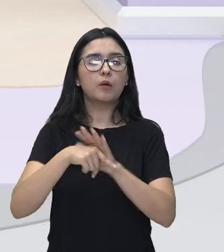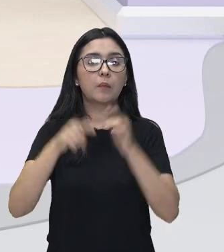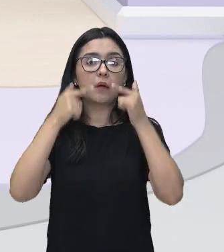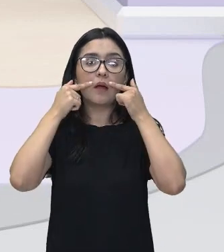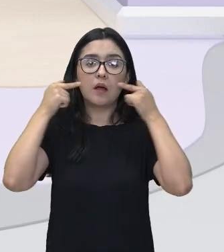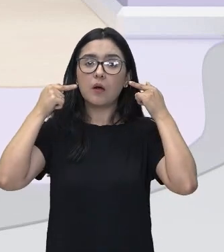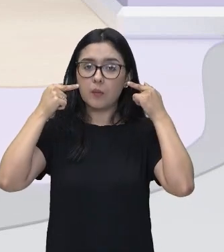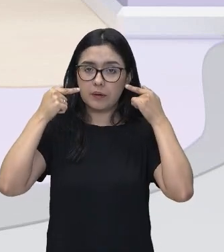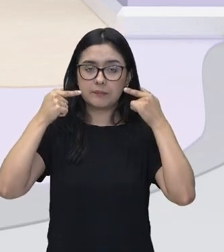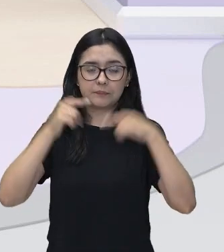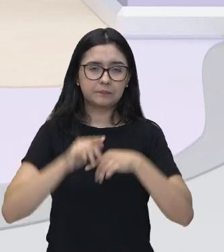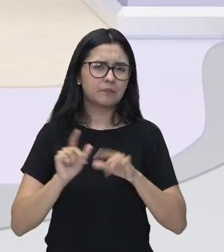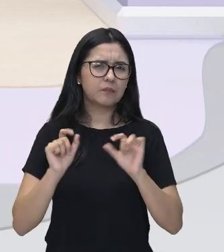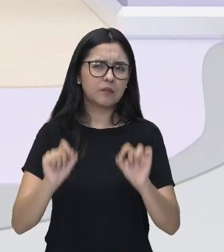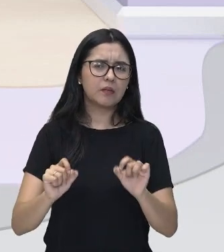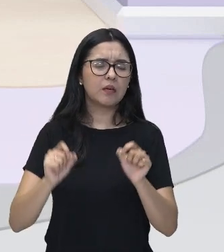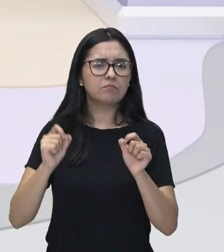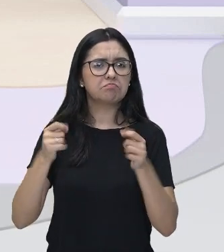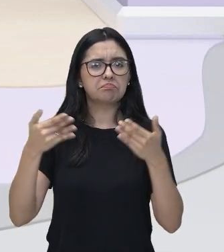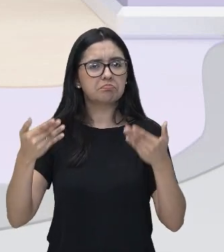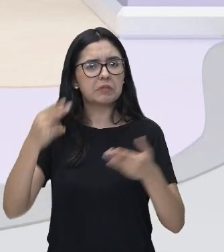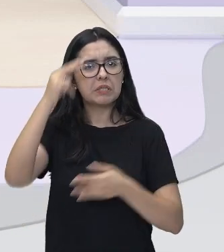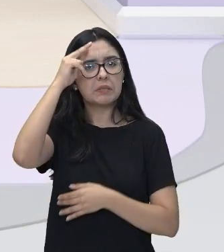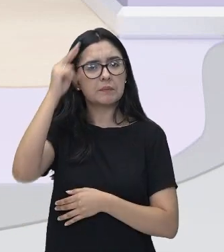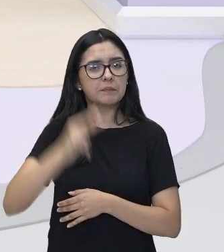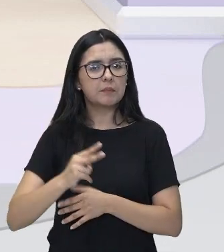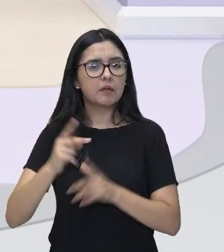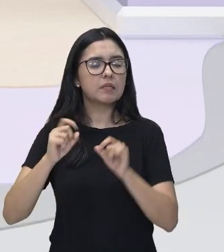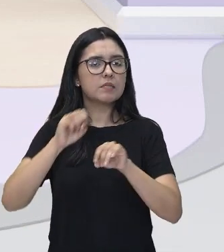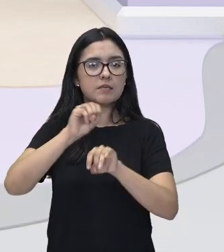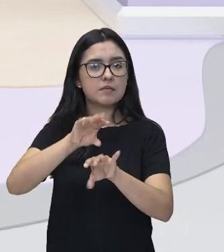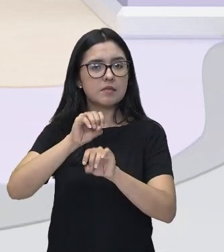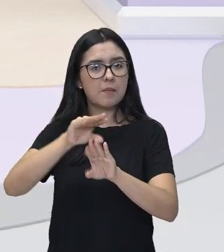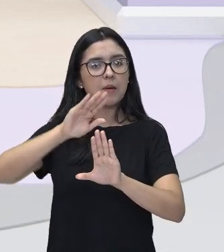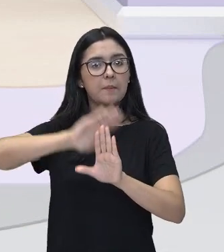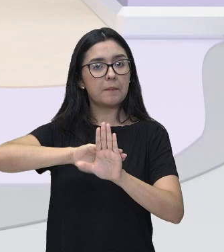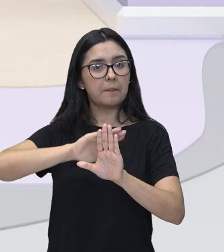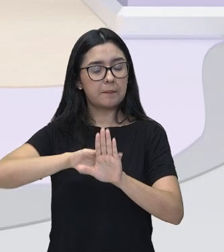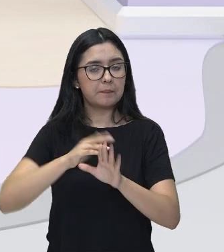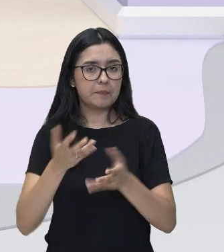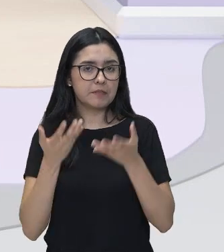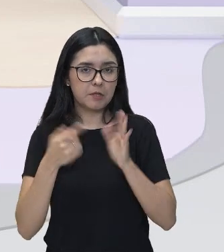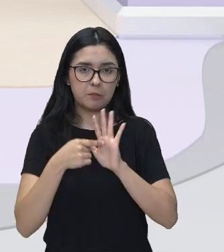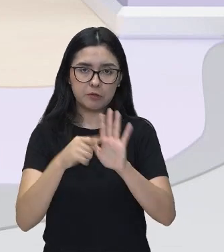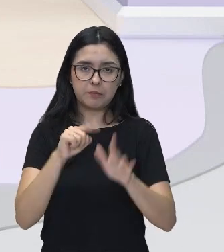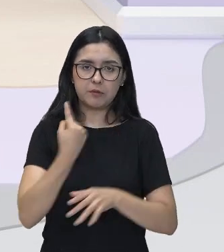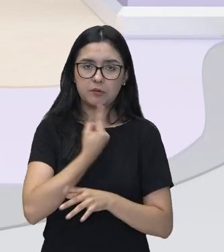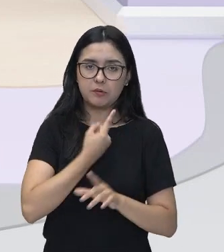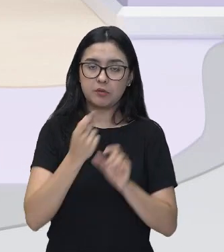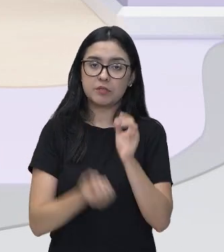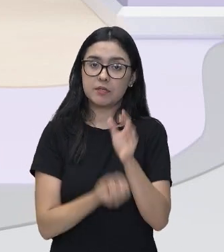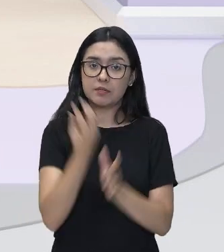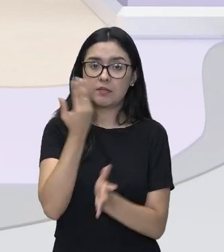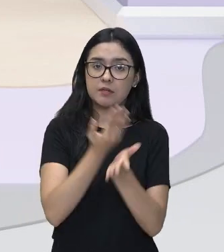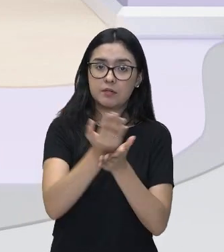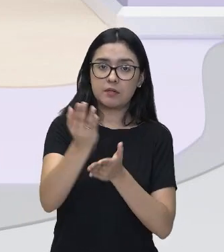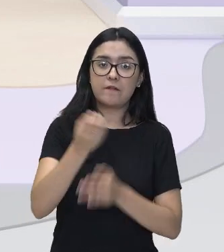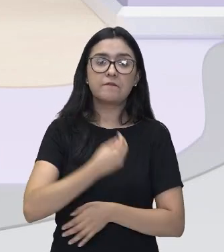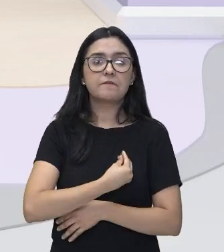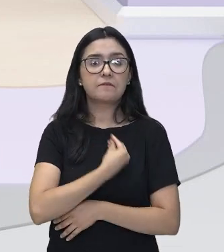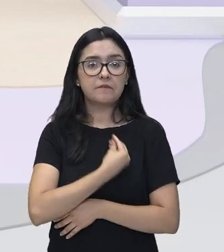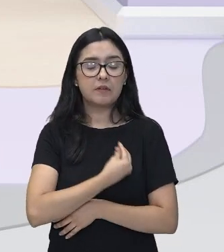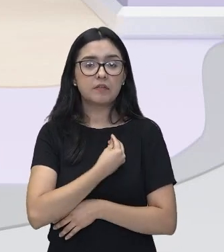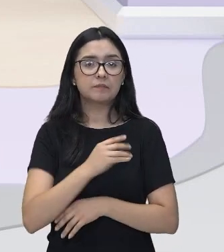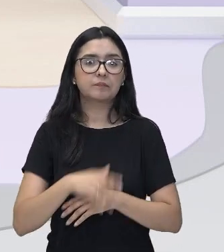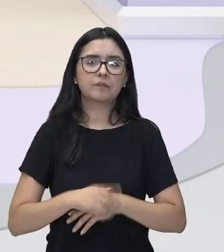Né, que mensagens, que ideias, que ensinamentos eles trazem para nós sobre a origem da vida, né, a vida que